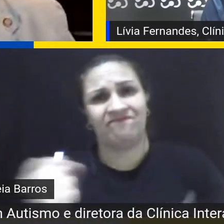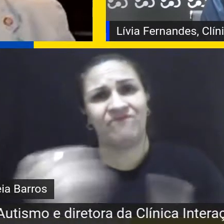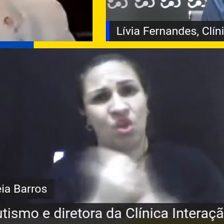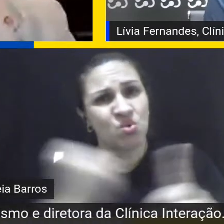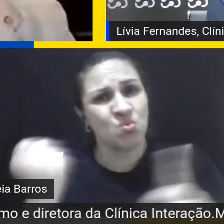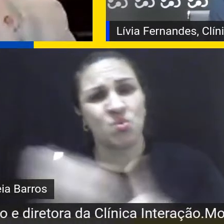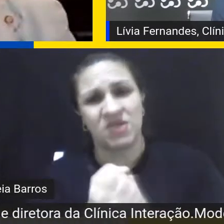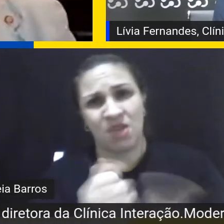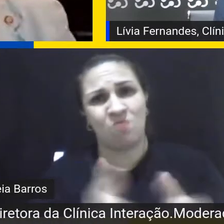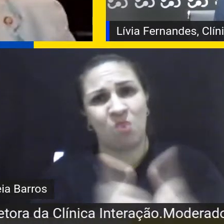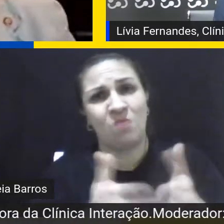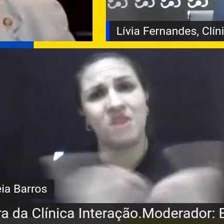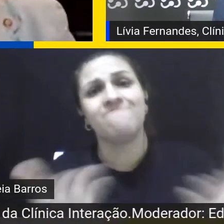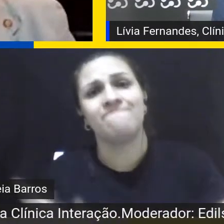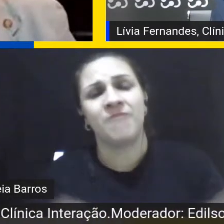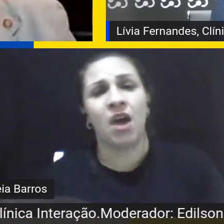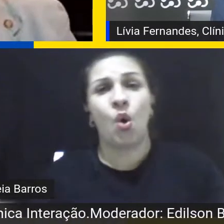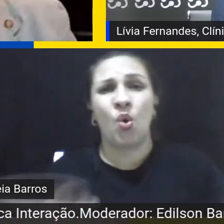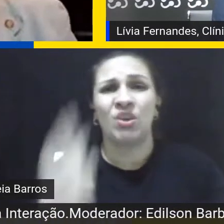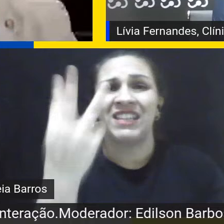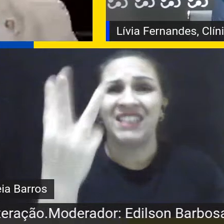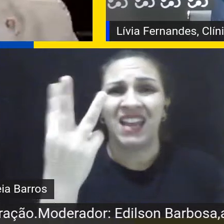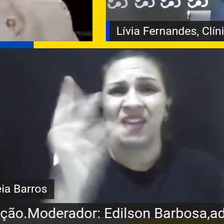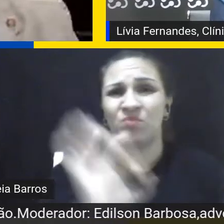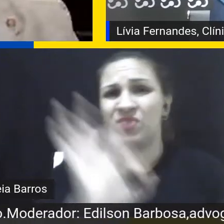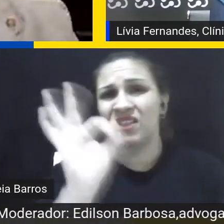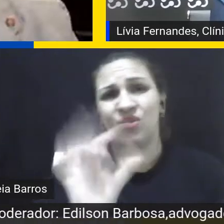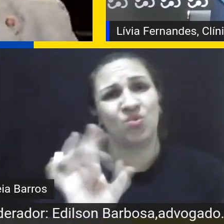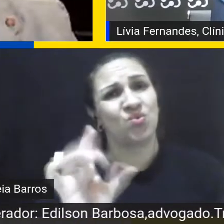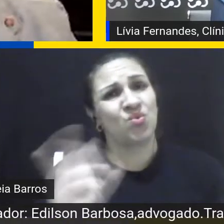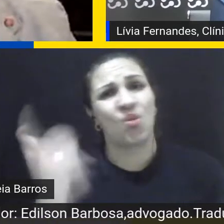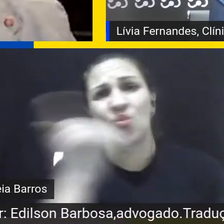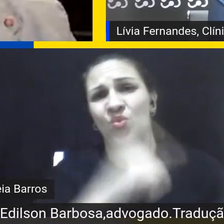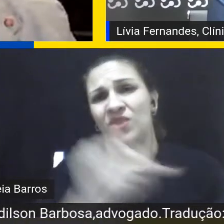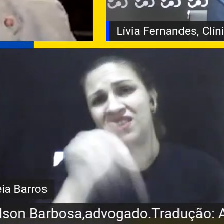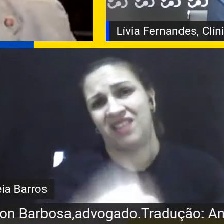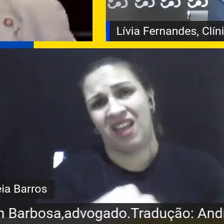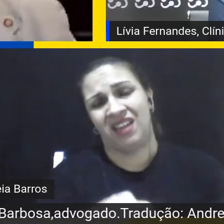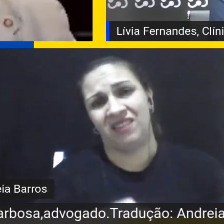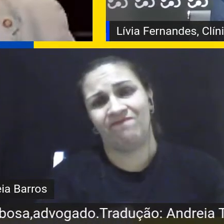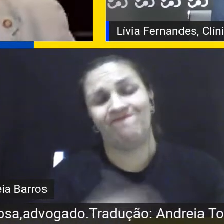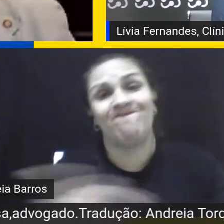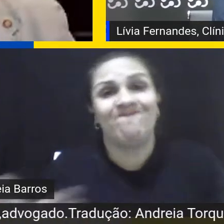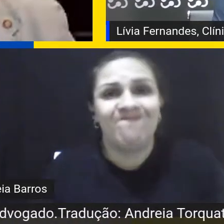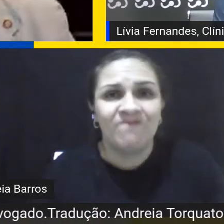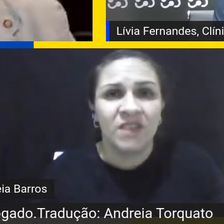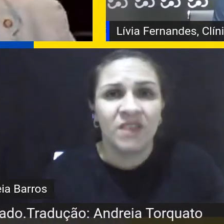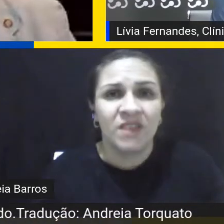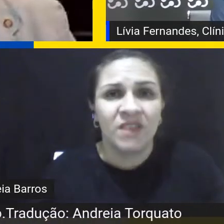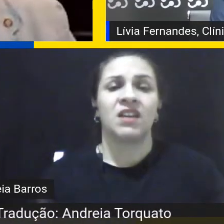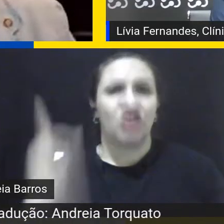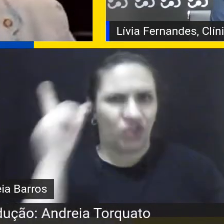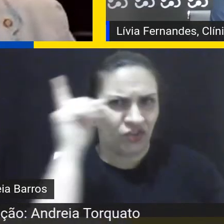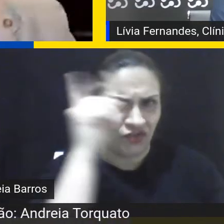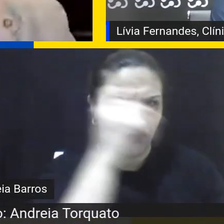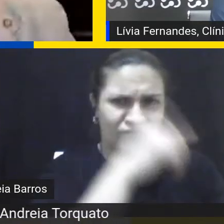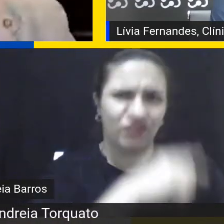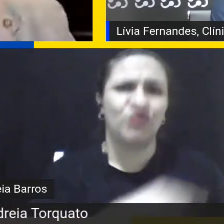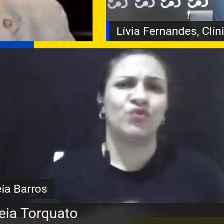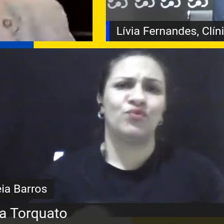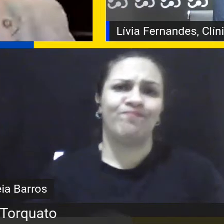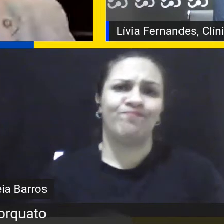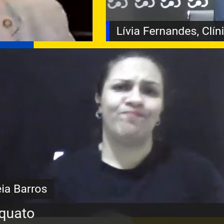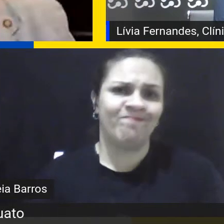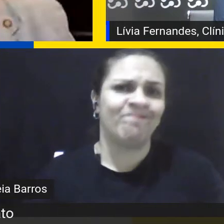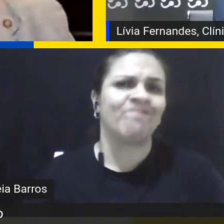temos 3% das nossas vagas para as vagas sociais. Então, fica difícil também,